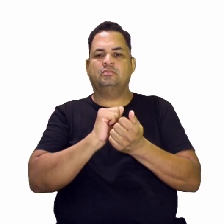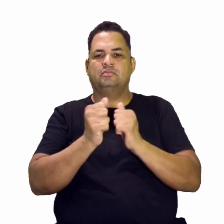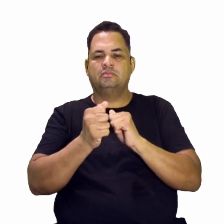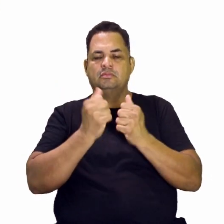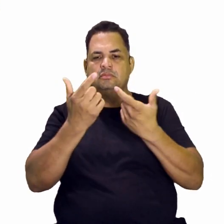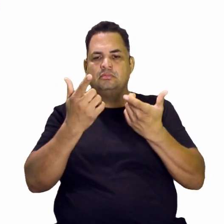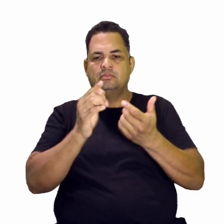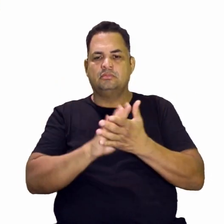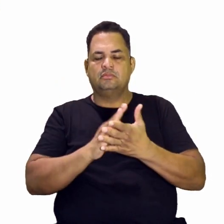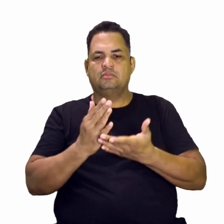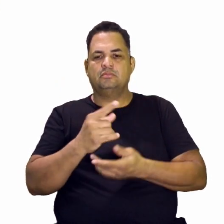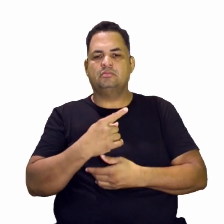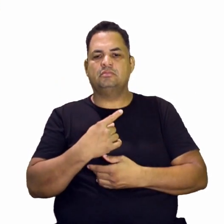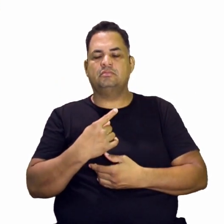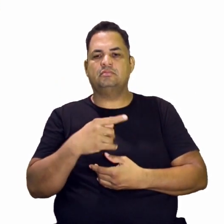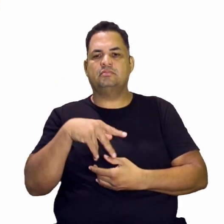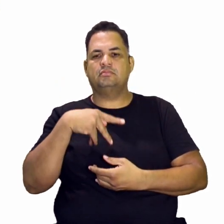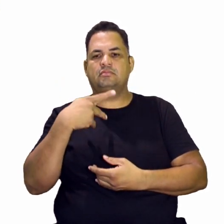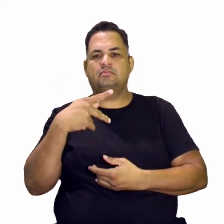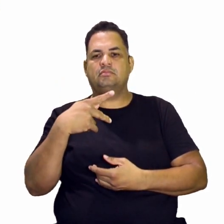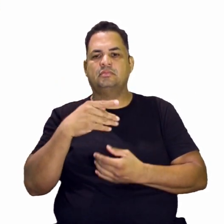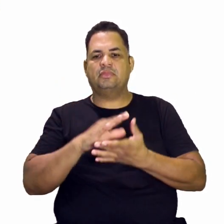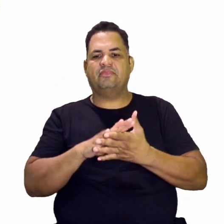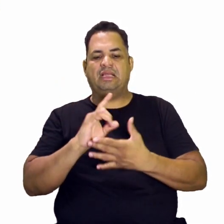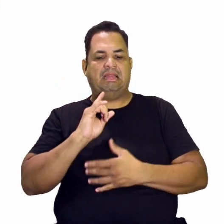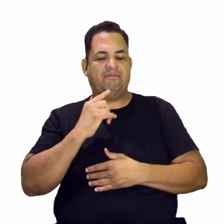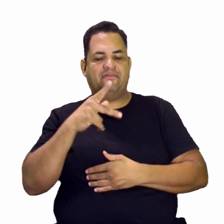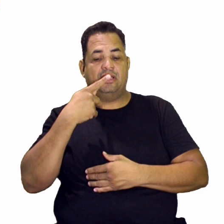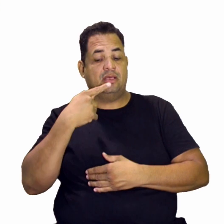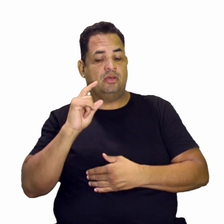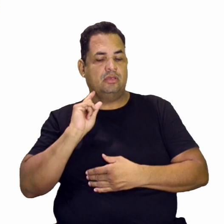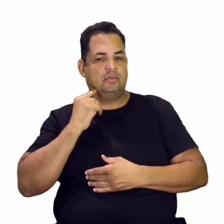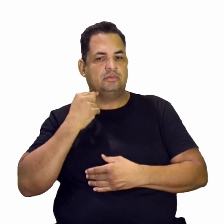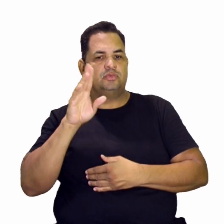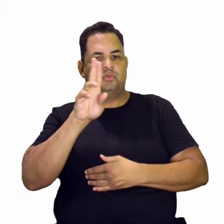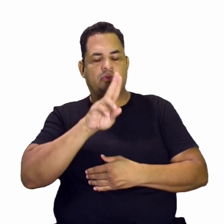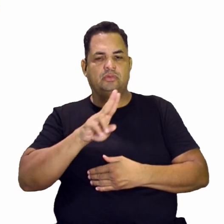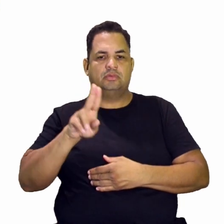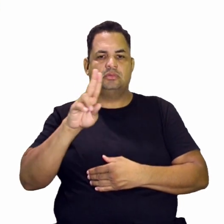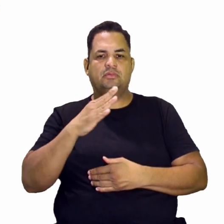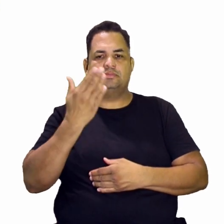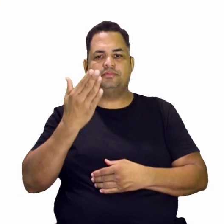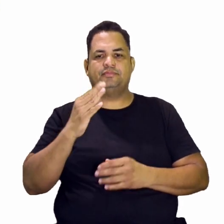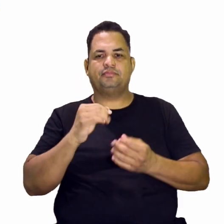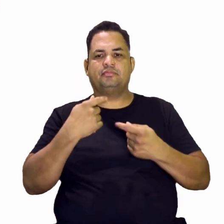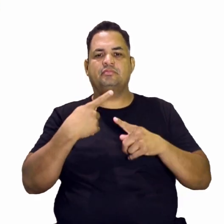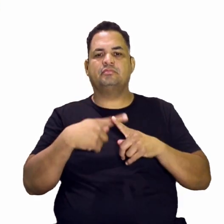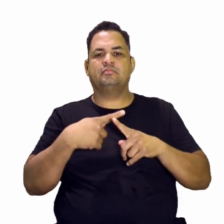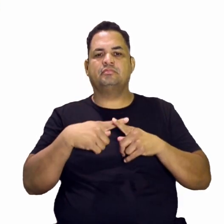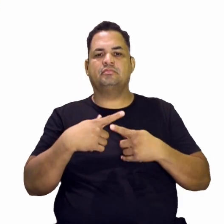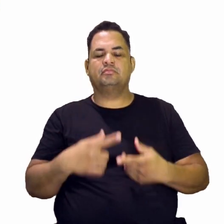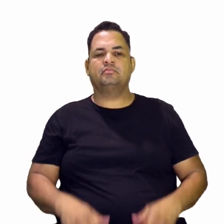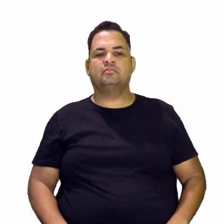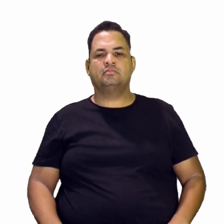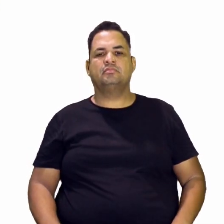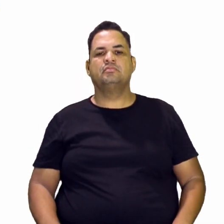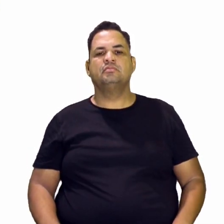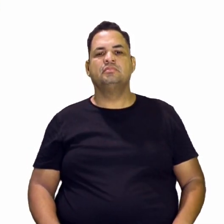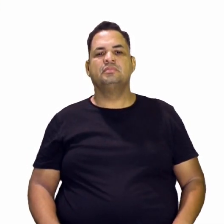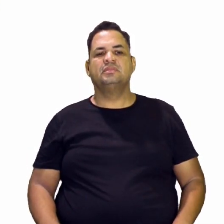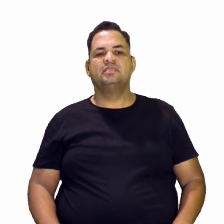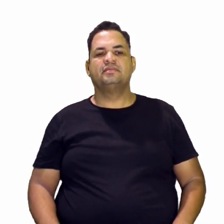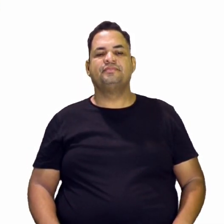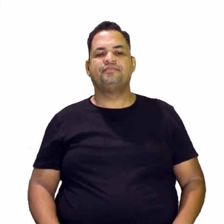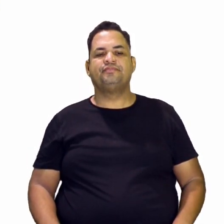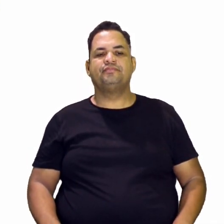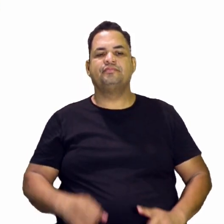controladores aí do que a gente diz lixo, né? Mas eles utilizam aí, justamente por serem saprófagos, tá bom? E